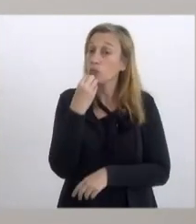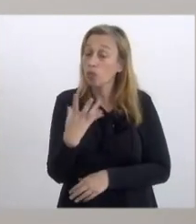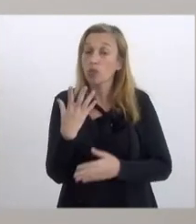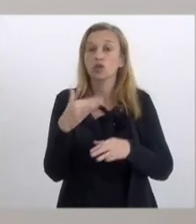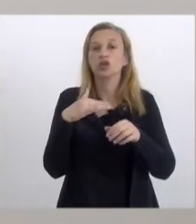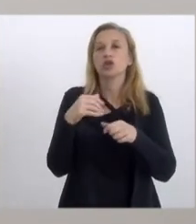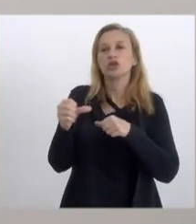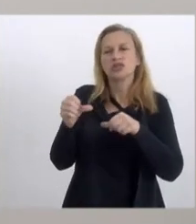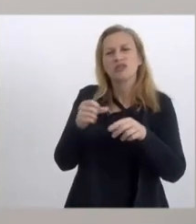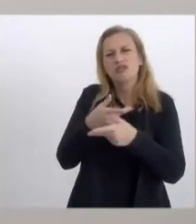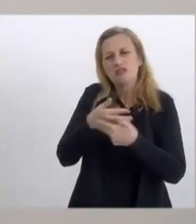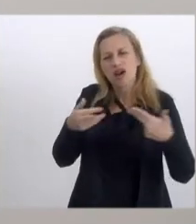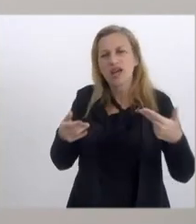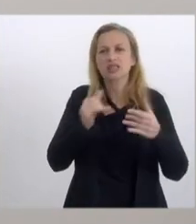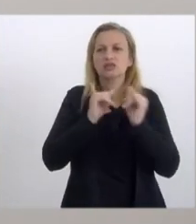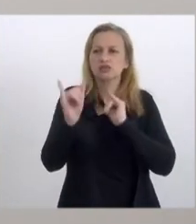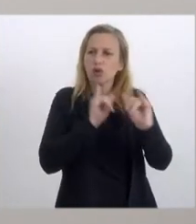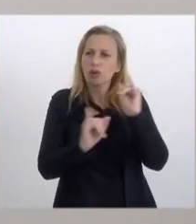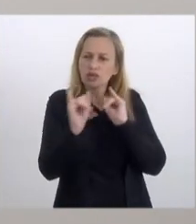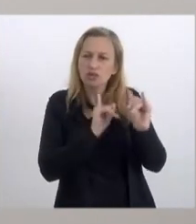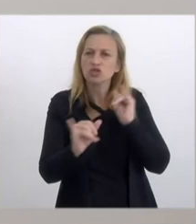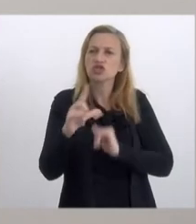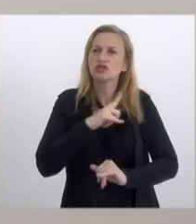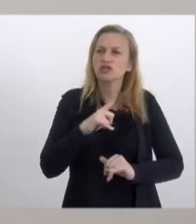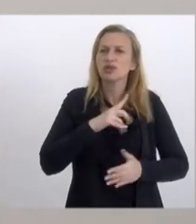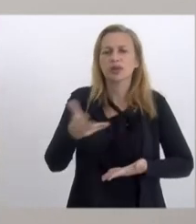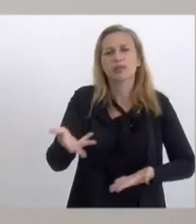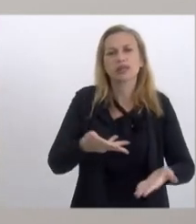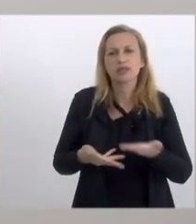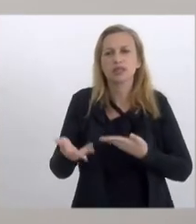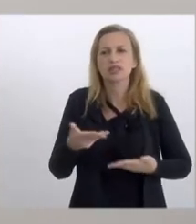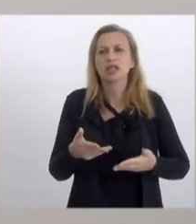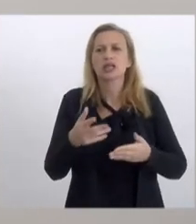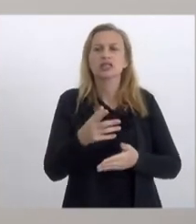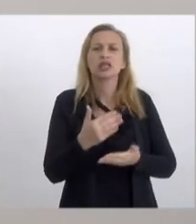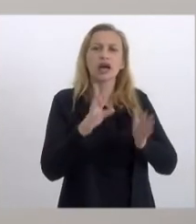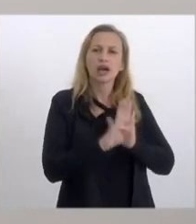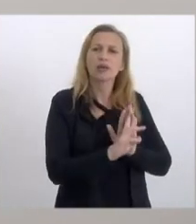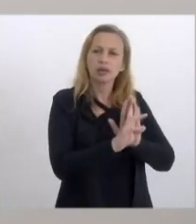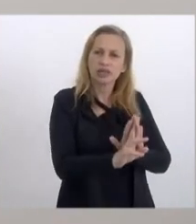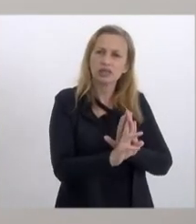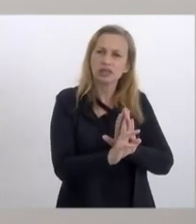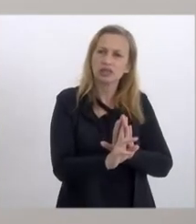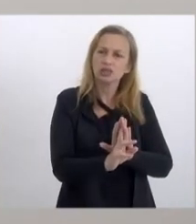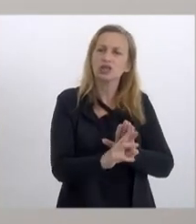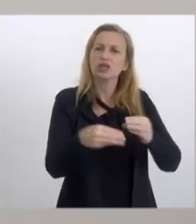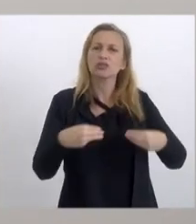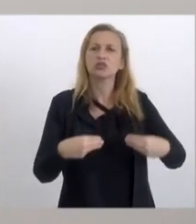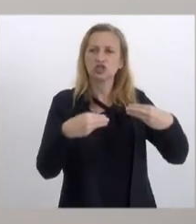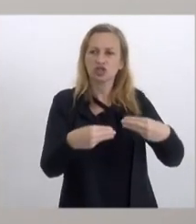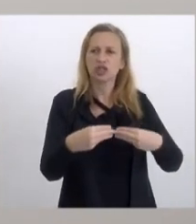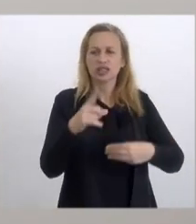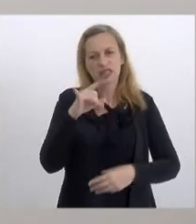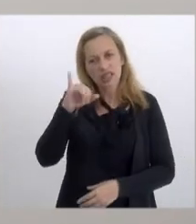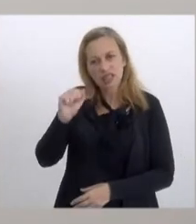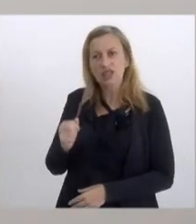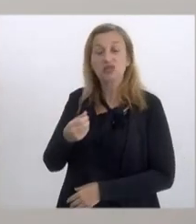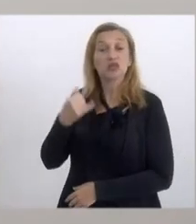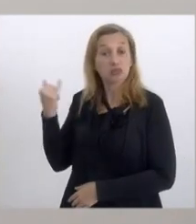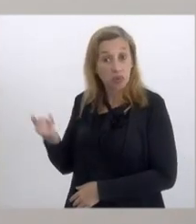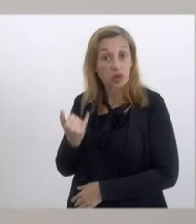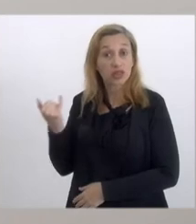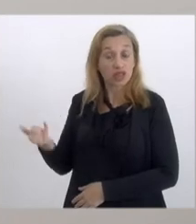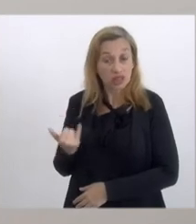trocamos aqui várias ideias, tivemos a participação da representante do Ministério de Cidadania, que foi muito